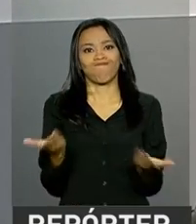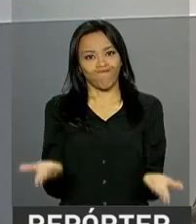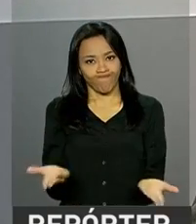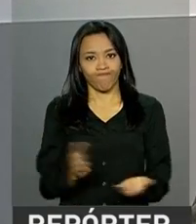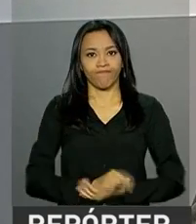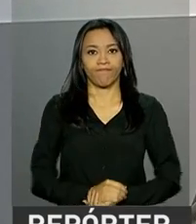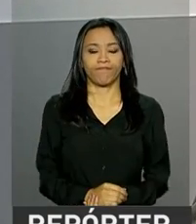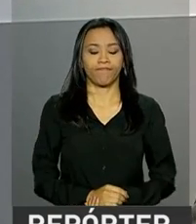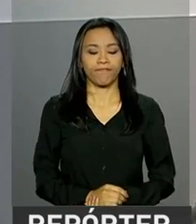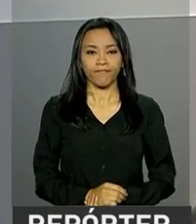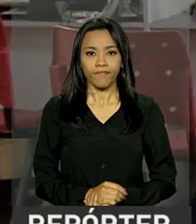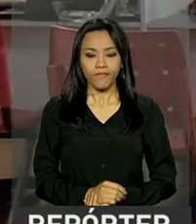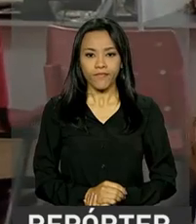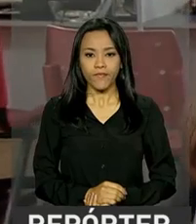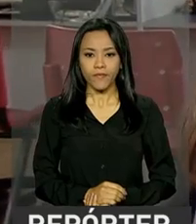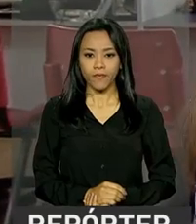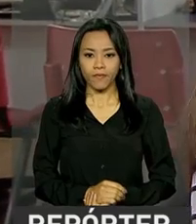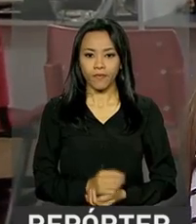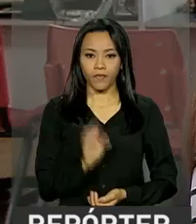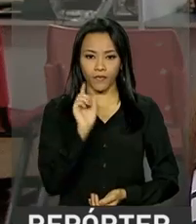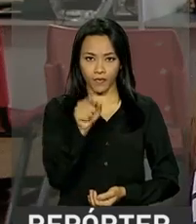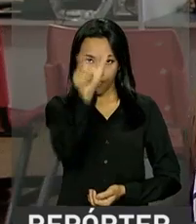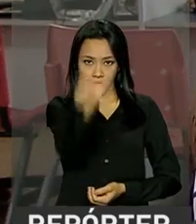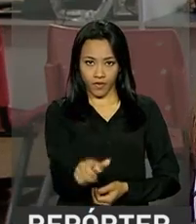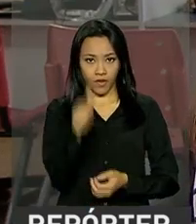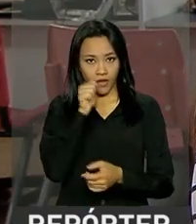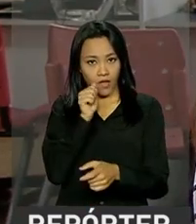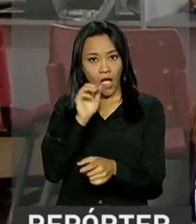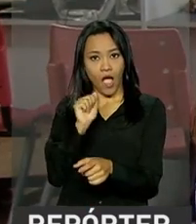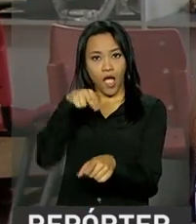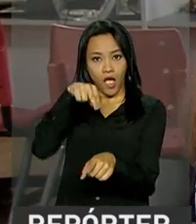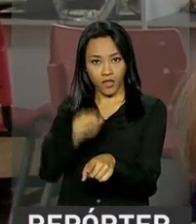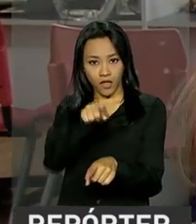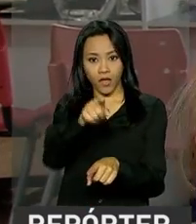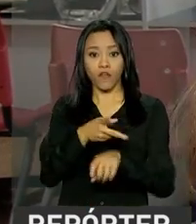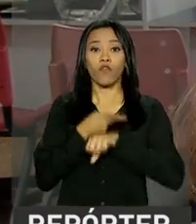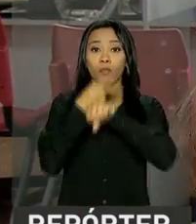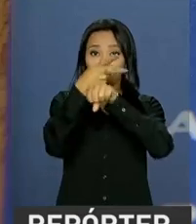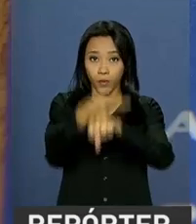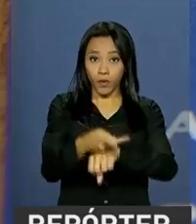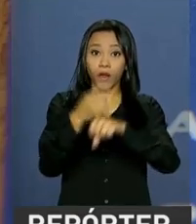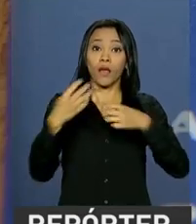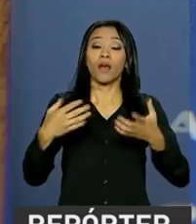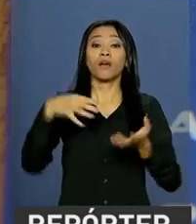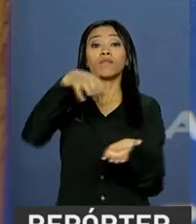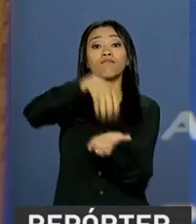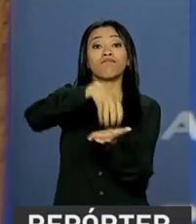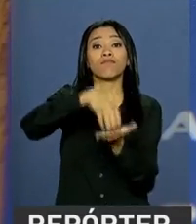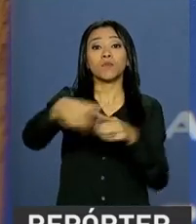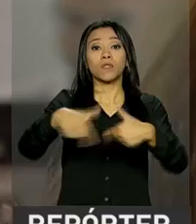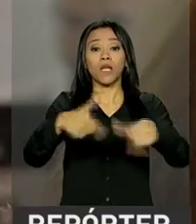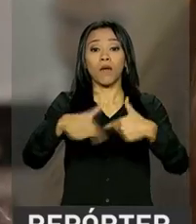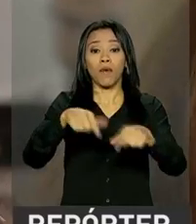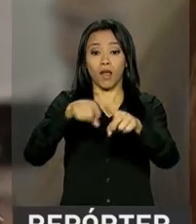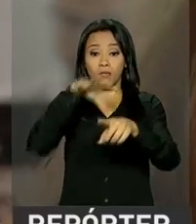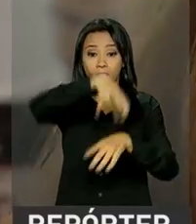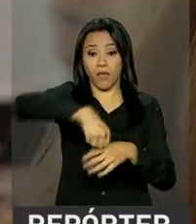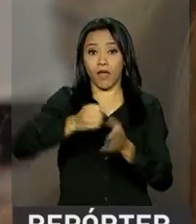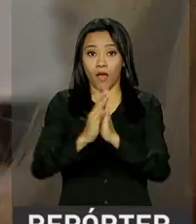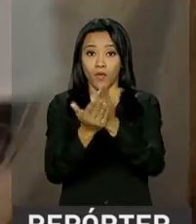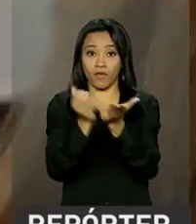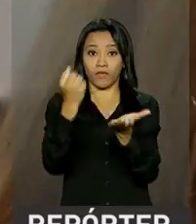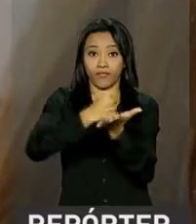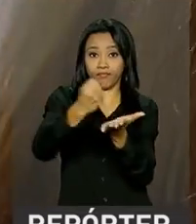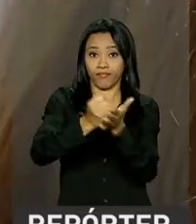o documento Ana veio essa agência do trabalhador em Brasília buscar a carteira de trabalho ela